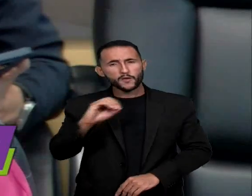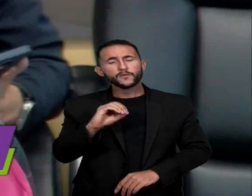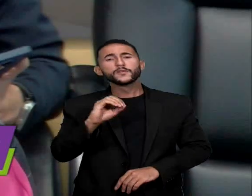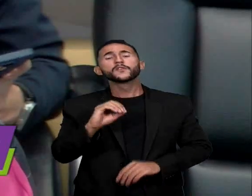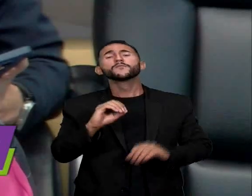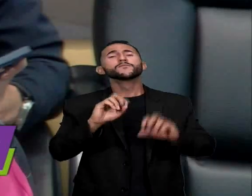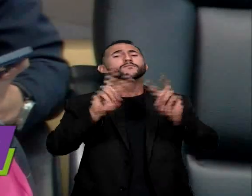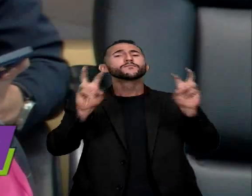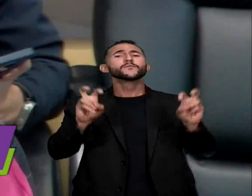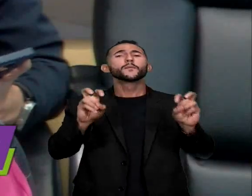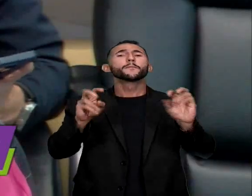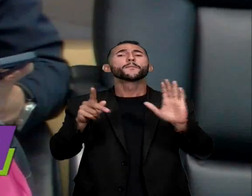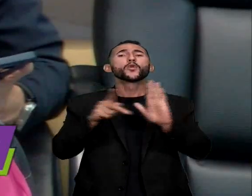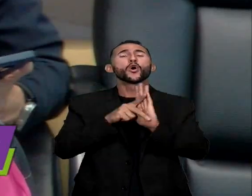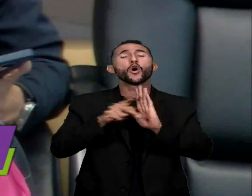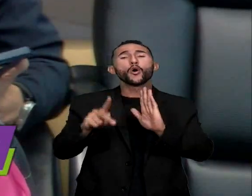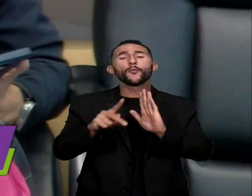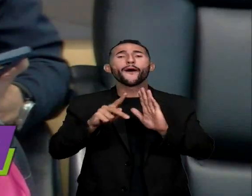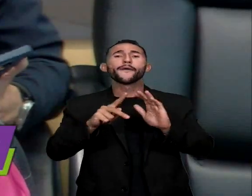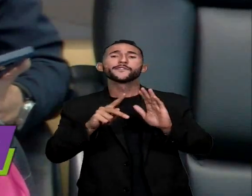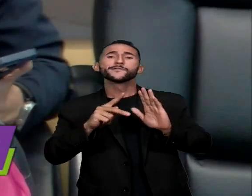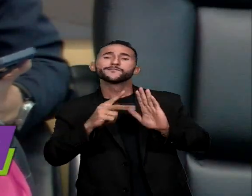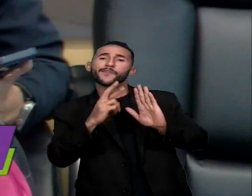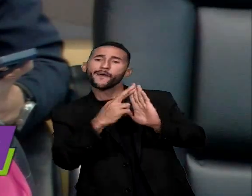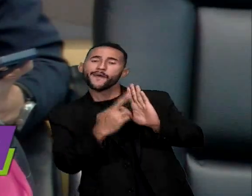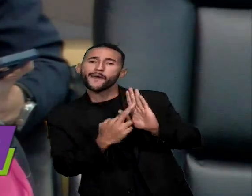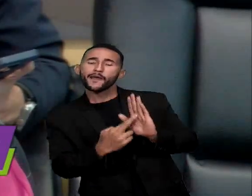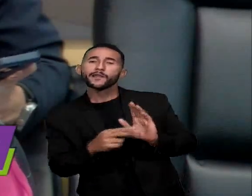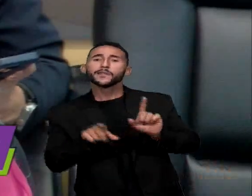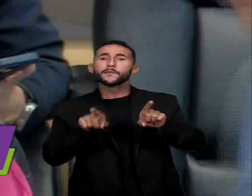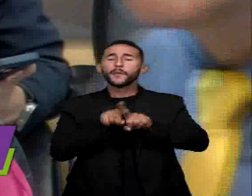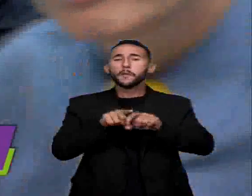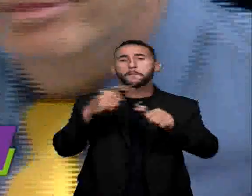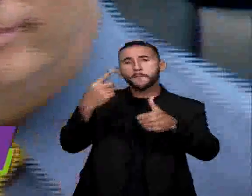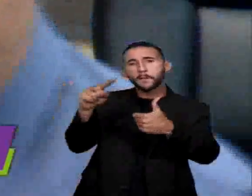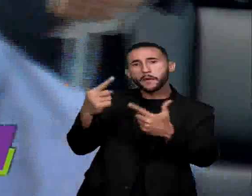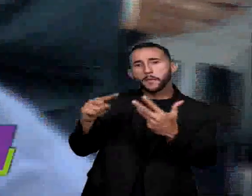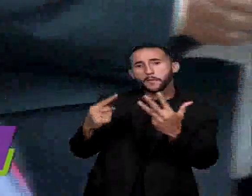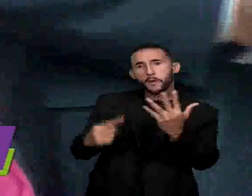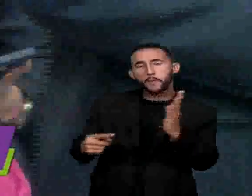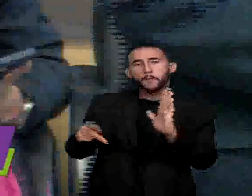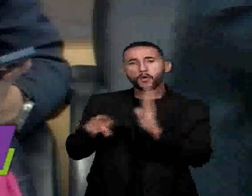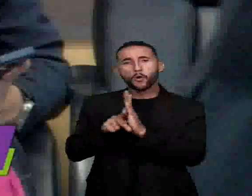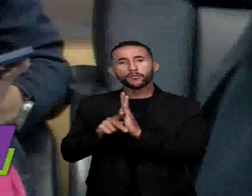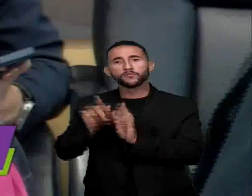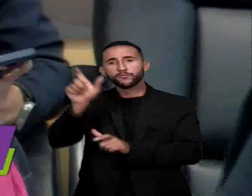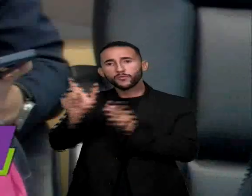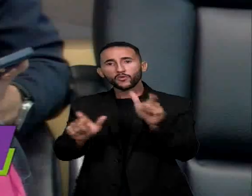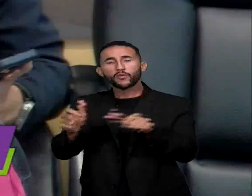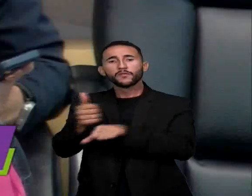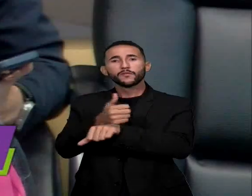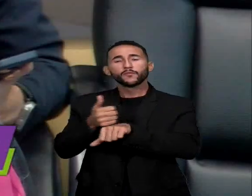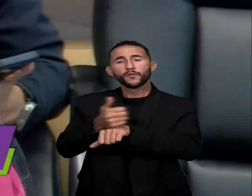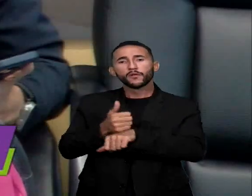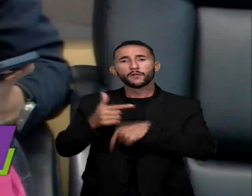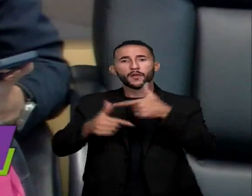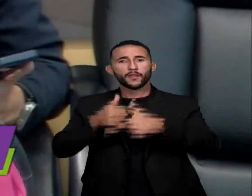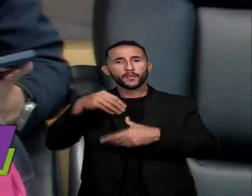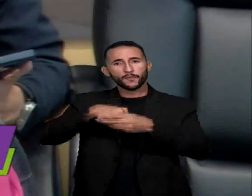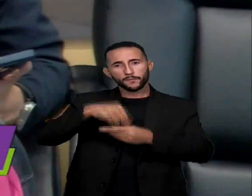sobre a consolidação das atribuições e dos requisitos dos cargos de provimento efetivo da Prefeitura do Município de